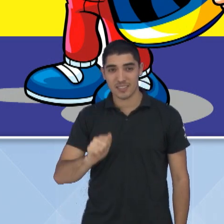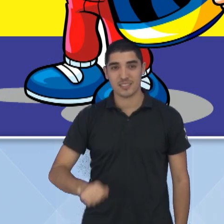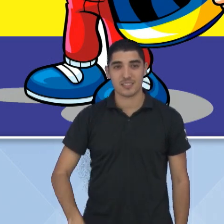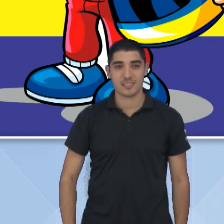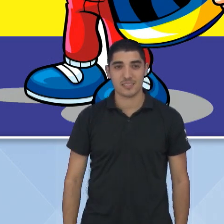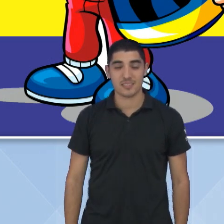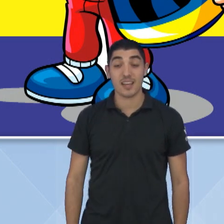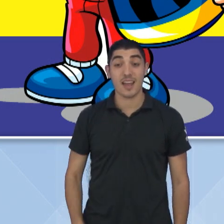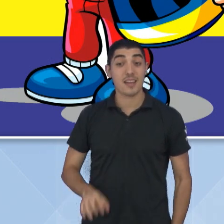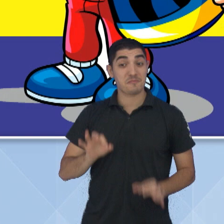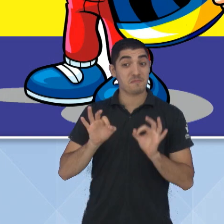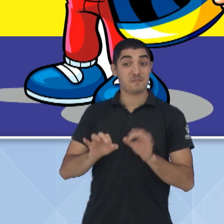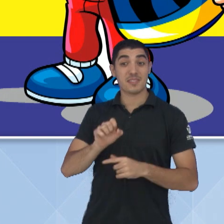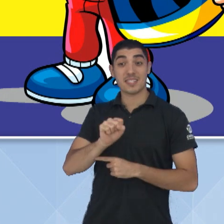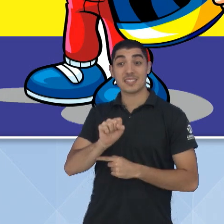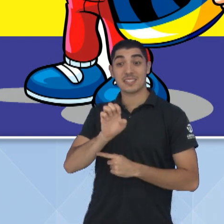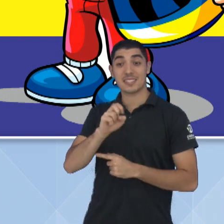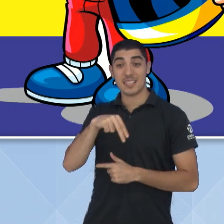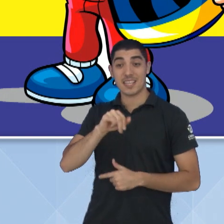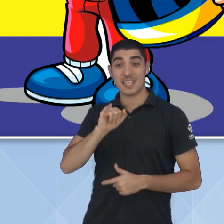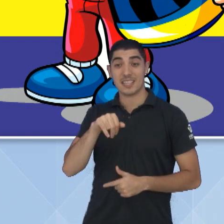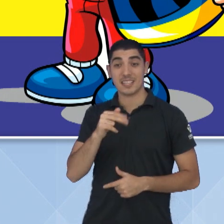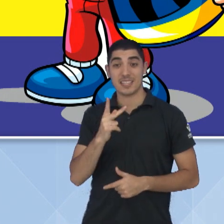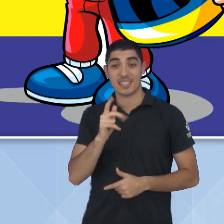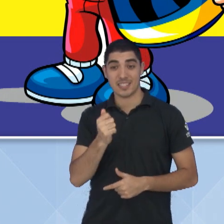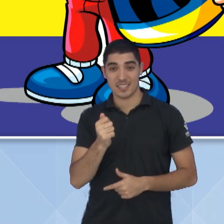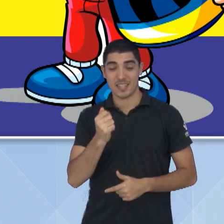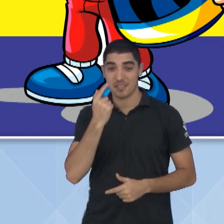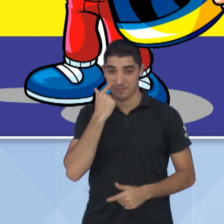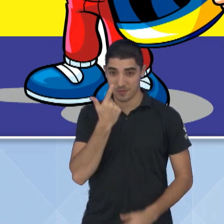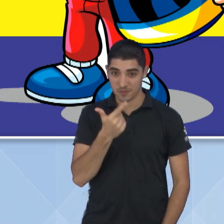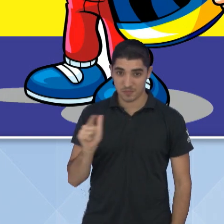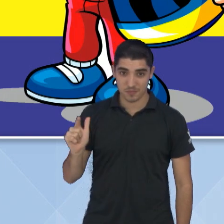Então é Seninha. O que a Dulce mostrou é Seninha. Próximo.